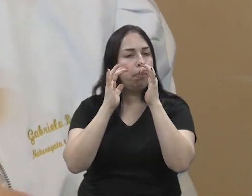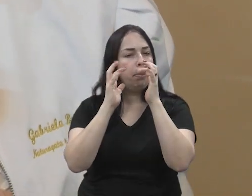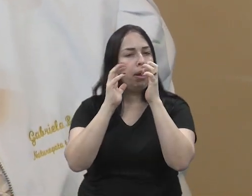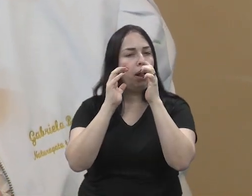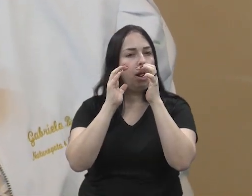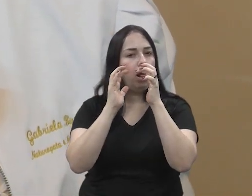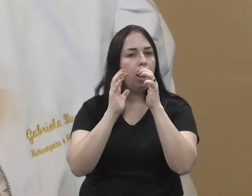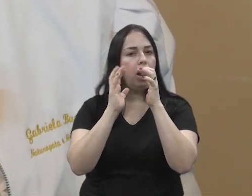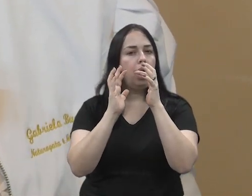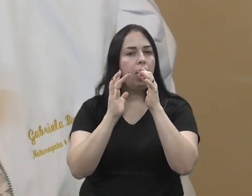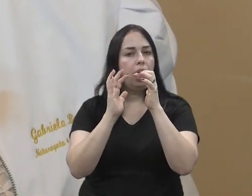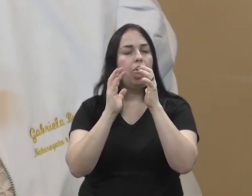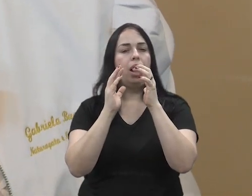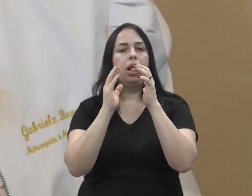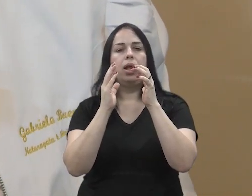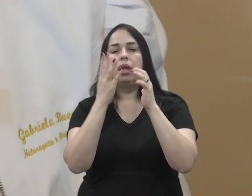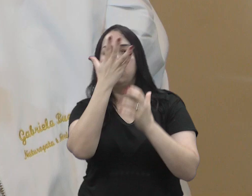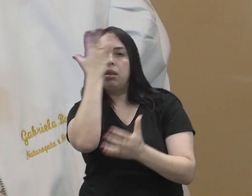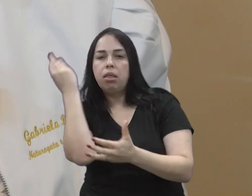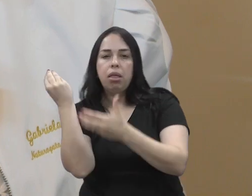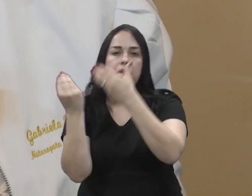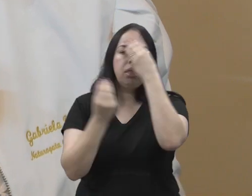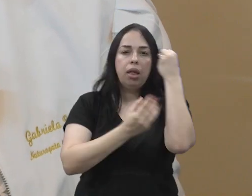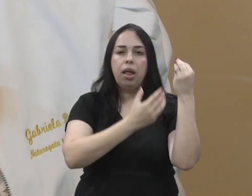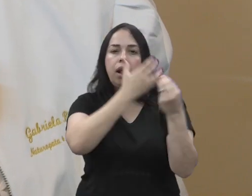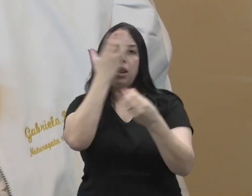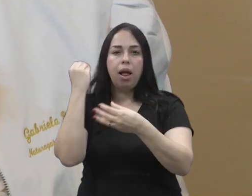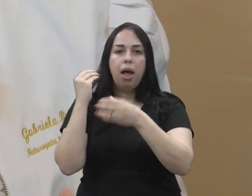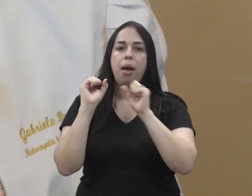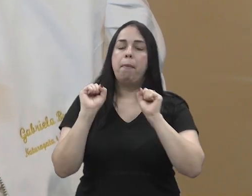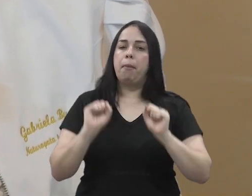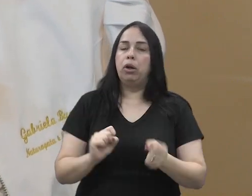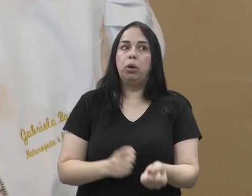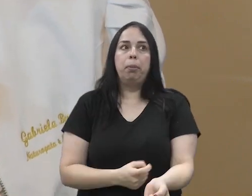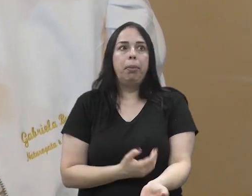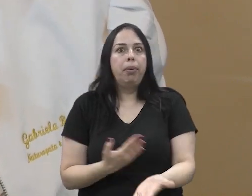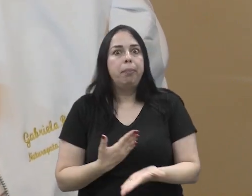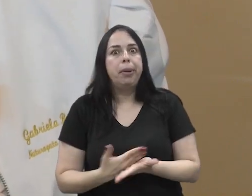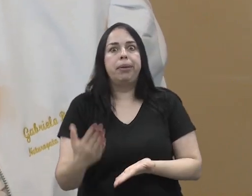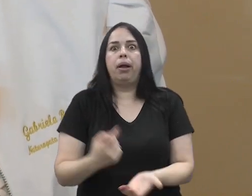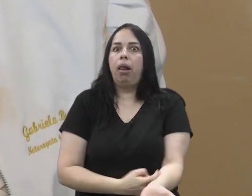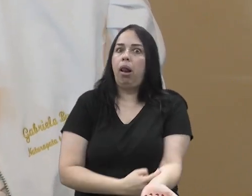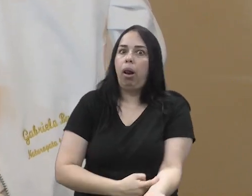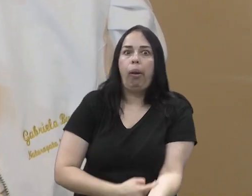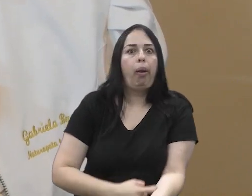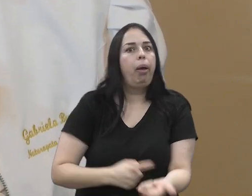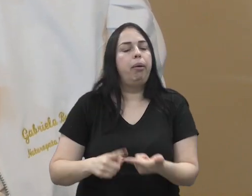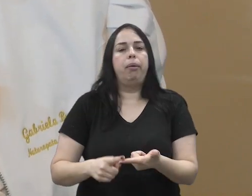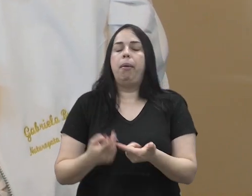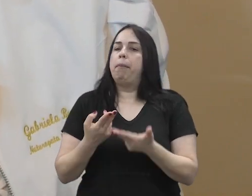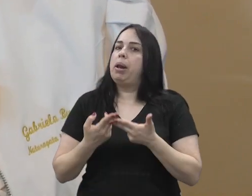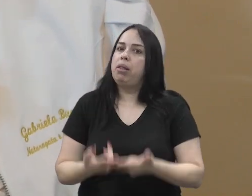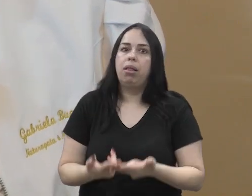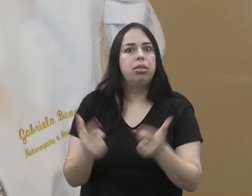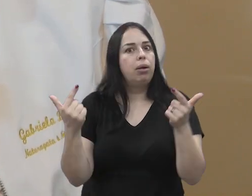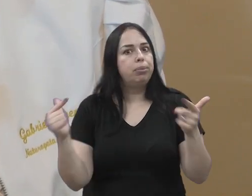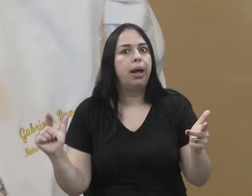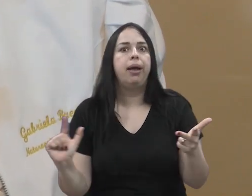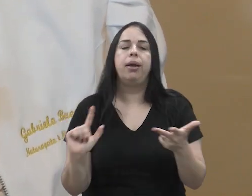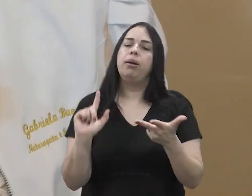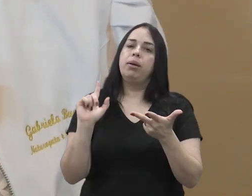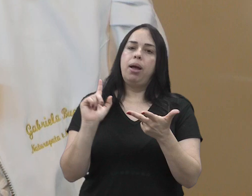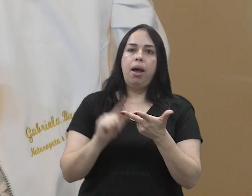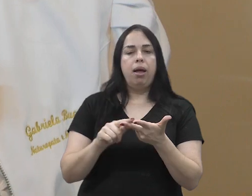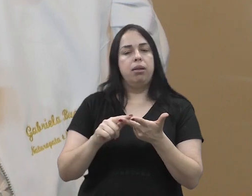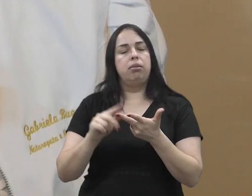pouco prejudicada, então ela vai ficar com a memória fraca, né? Pode ficar com mais irritabilidade, falta de paciência, sonolência,